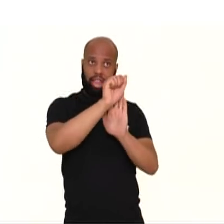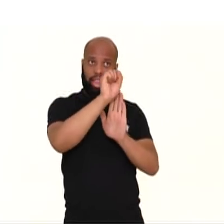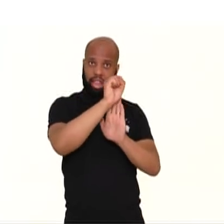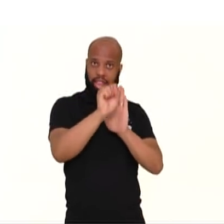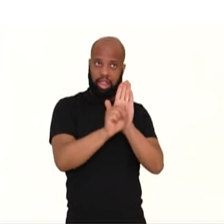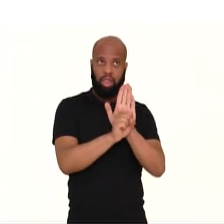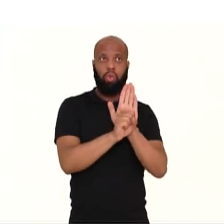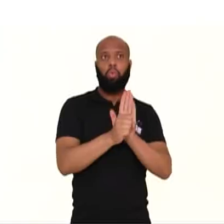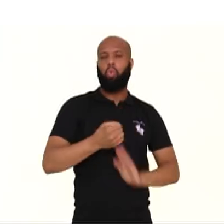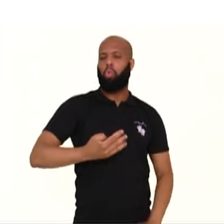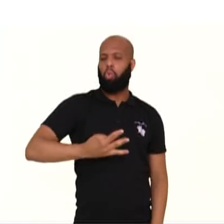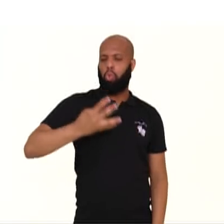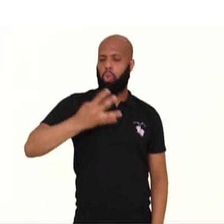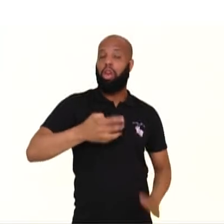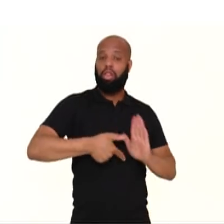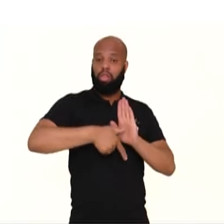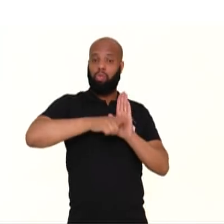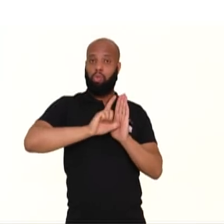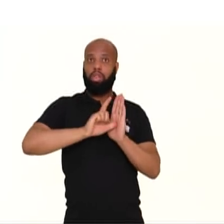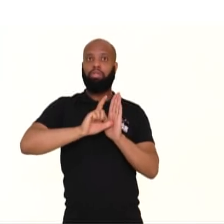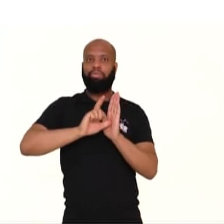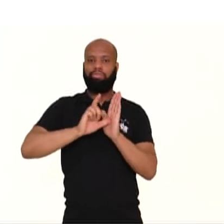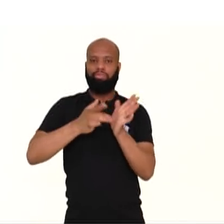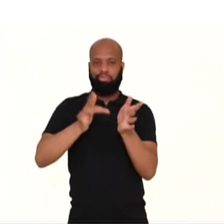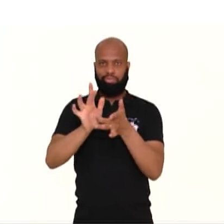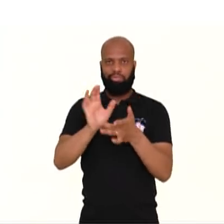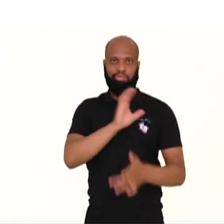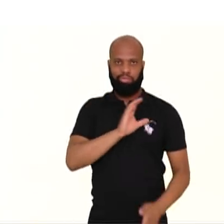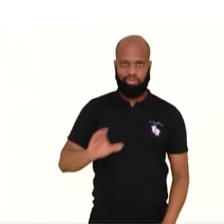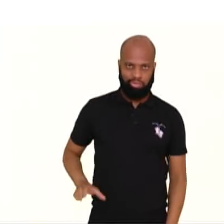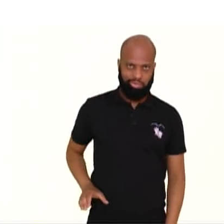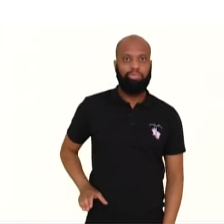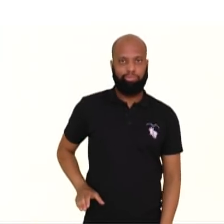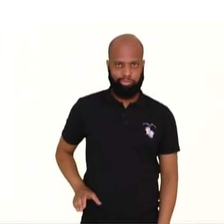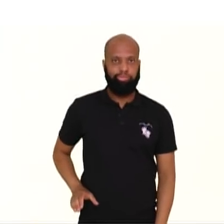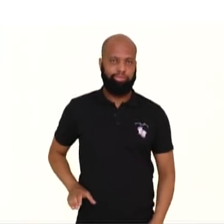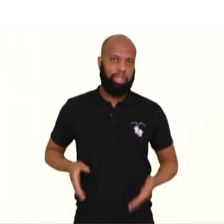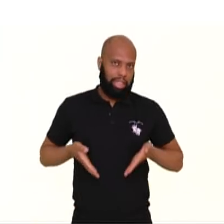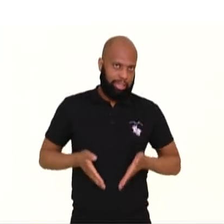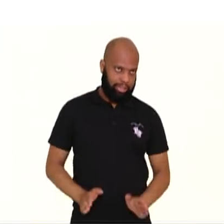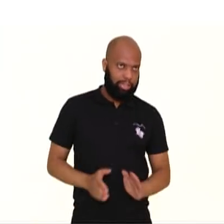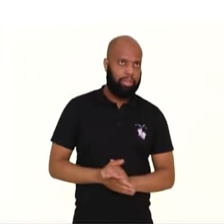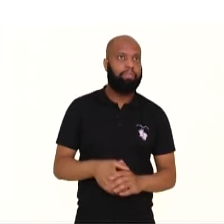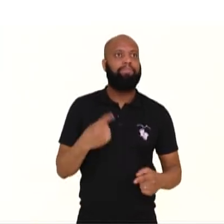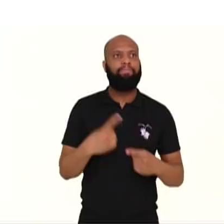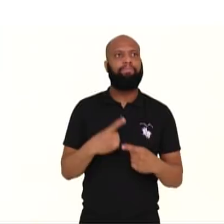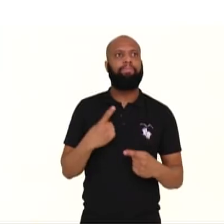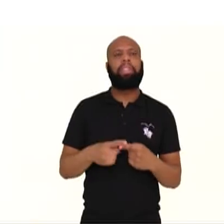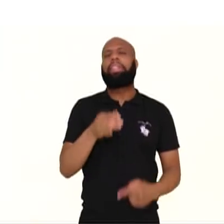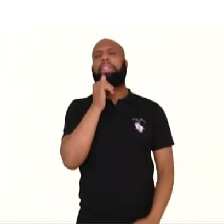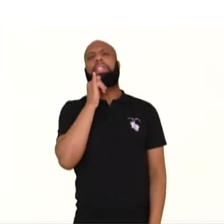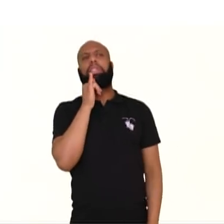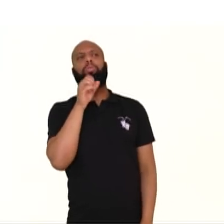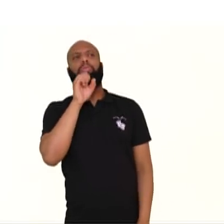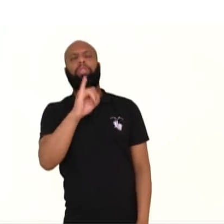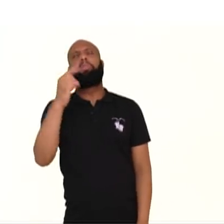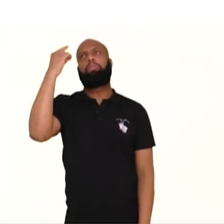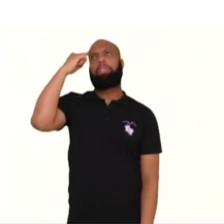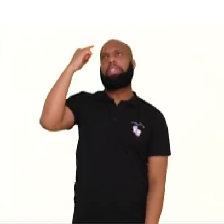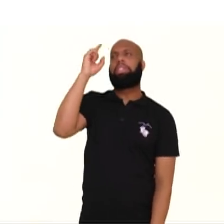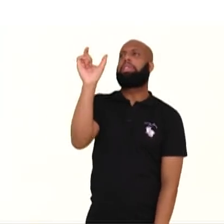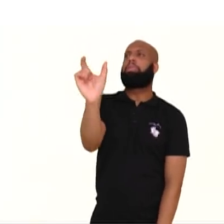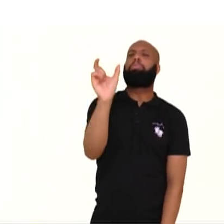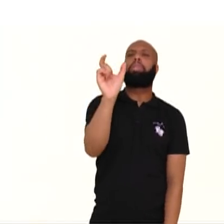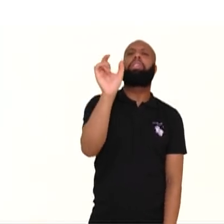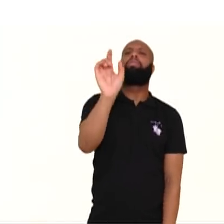a.C. Veja, quando a gente fecha os olhos e pensa a palavra Deus, independente da nossa fé, sim? Só pensar a palavra Deus,